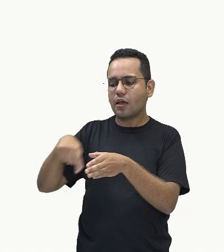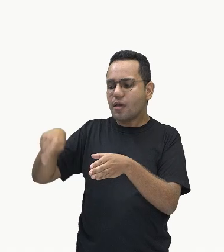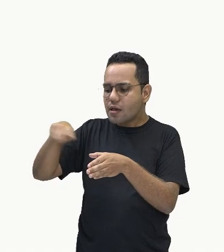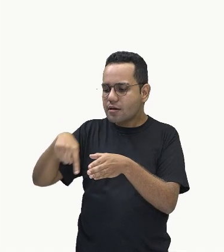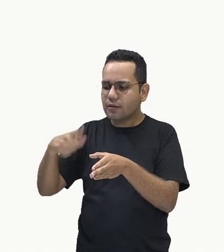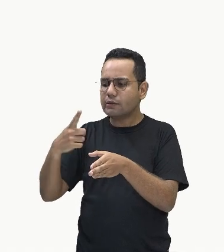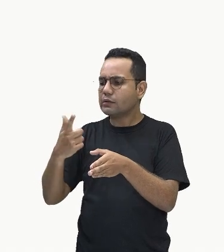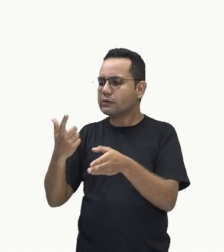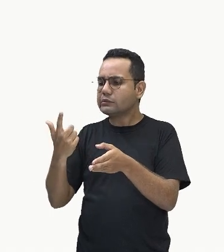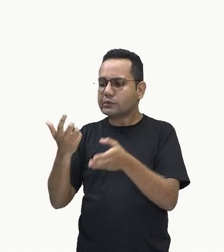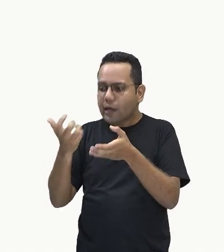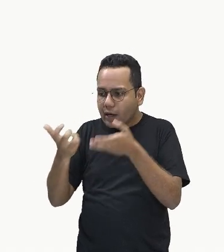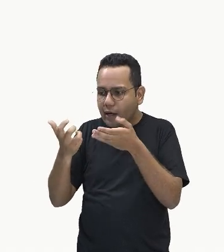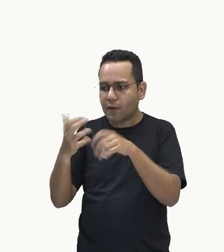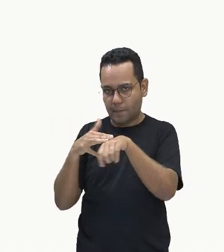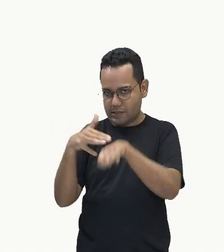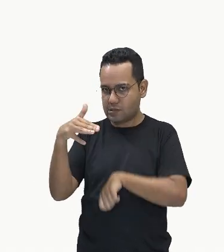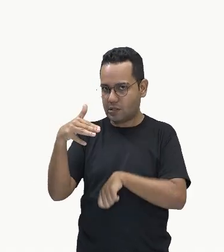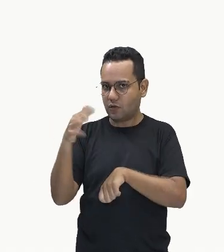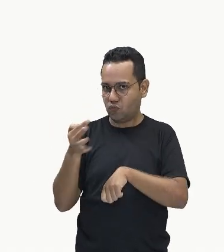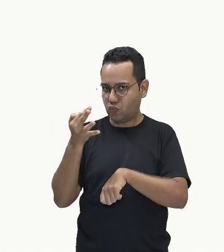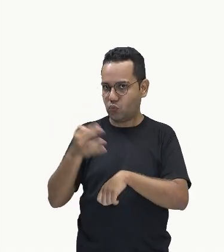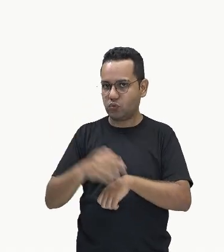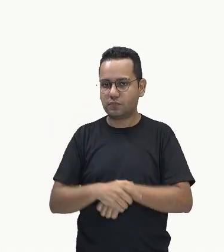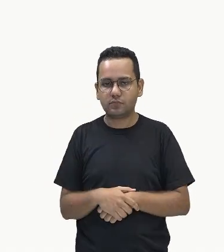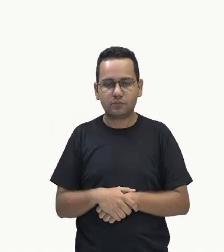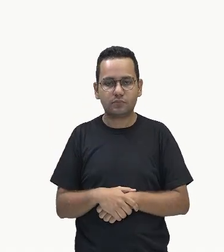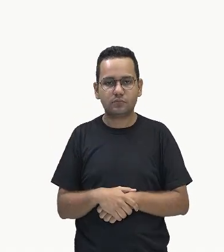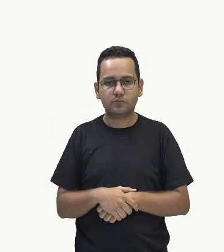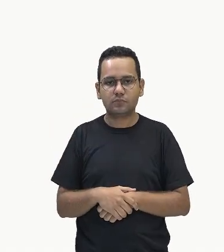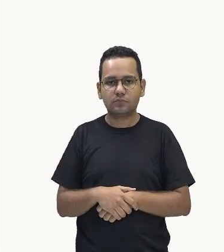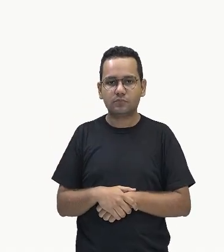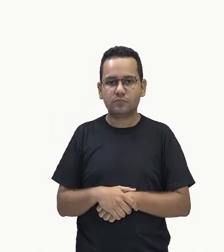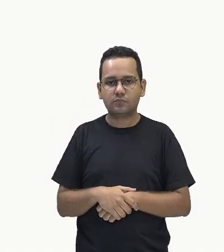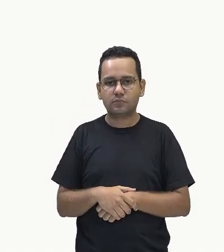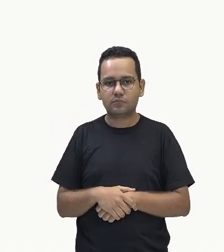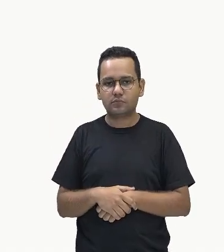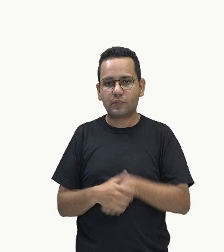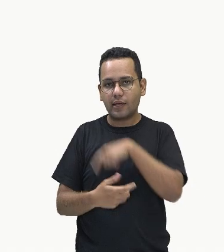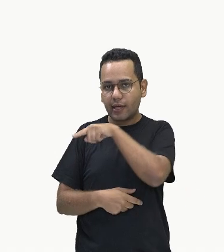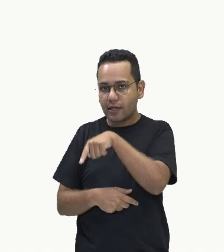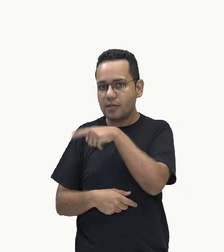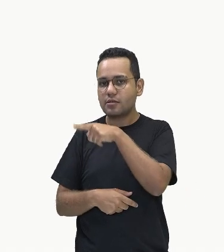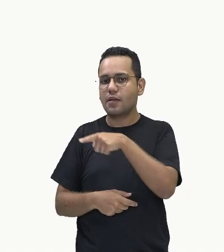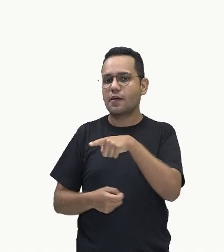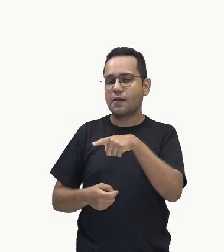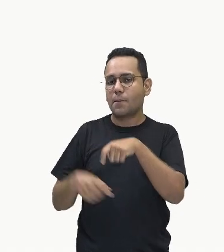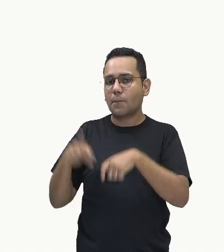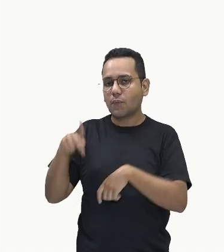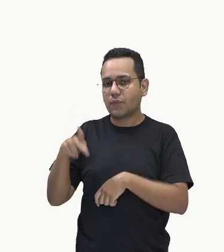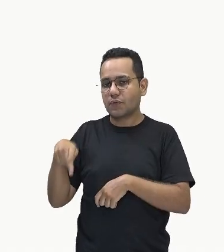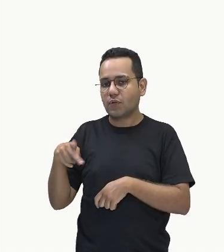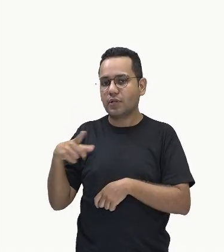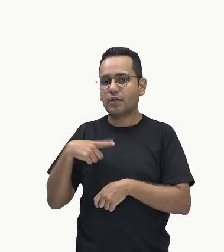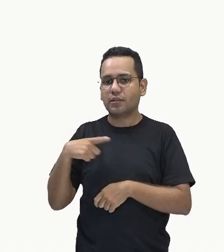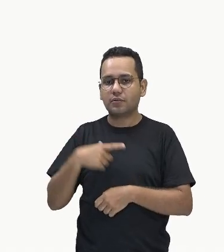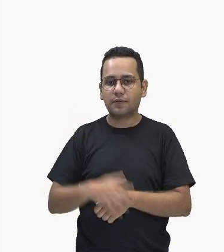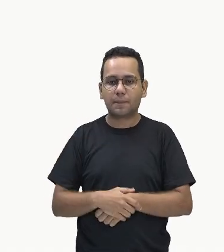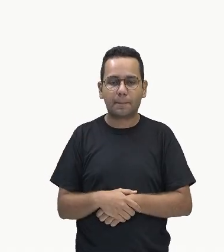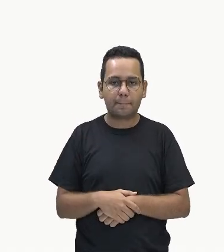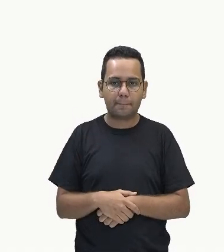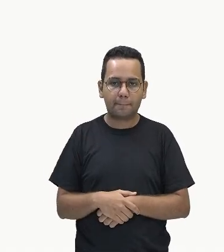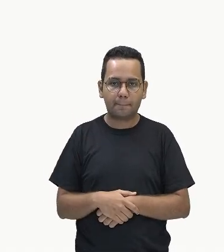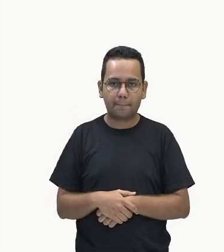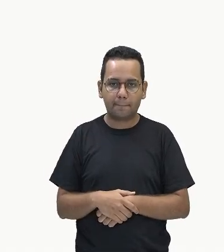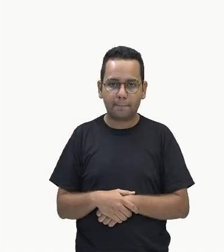uma quantidade que seria a quantidade total. Vamos dizer que essa quantidade total seja 25 mil professores.